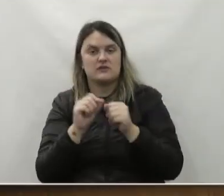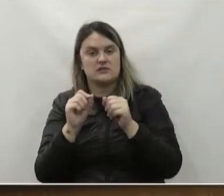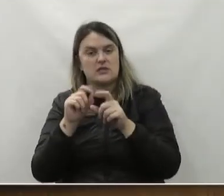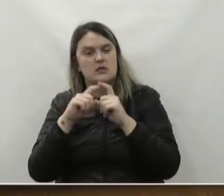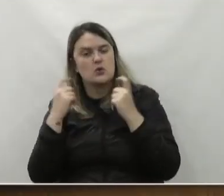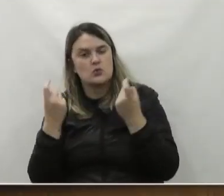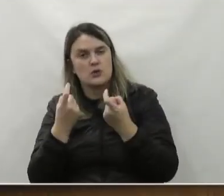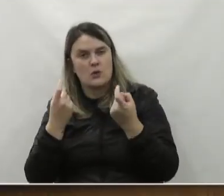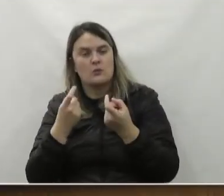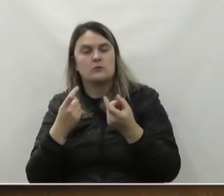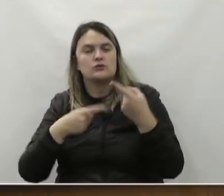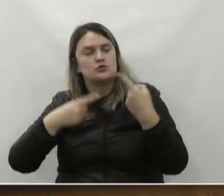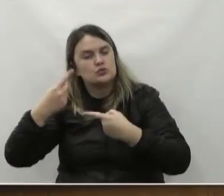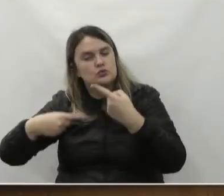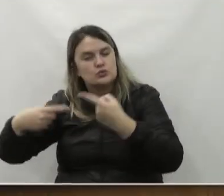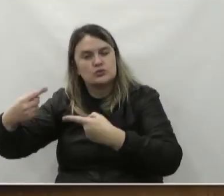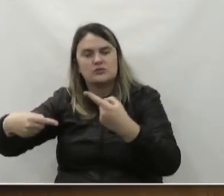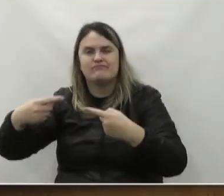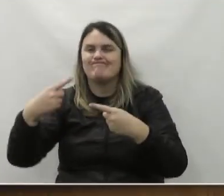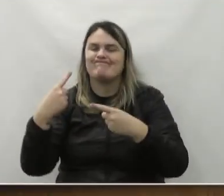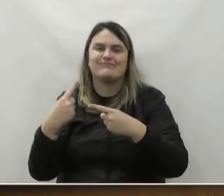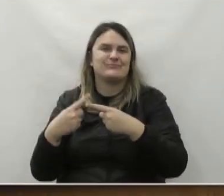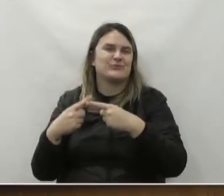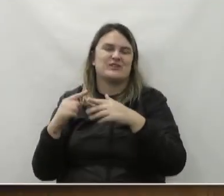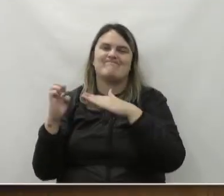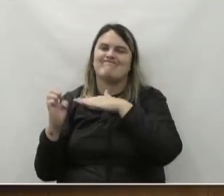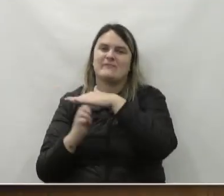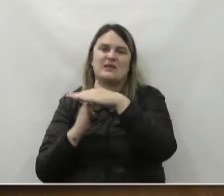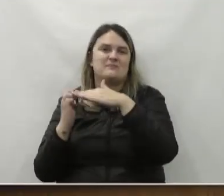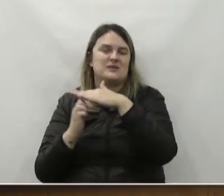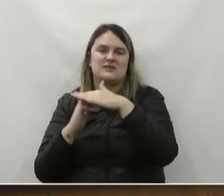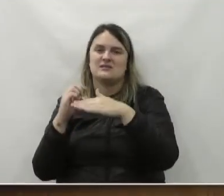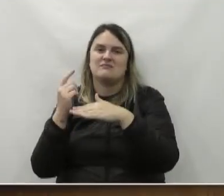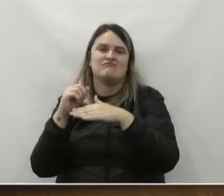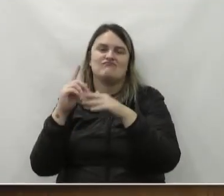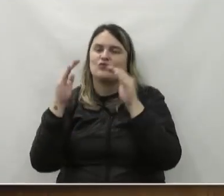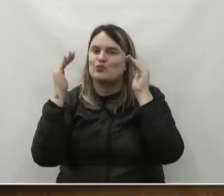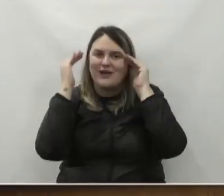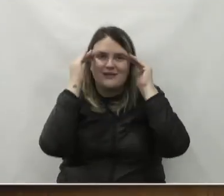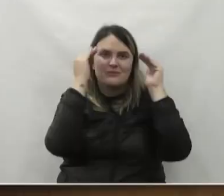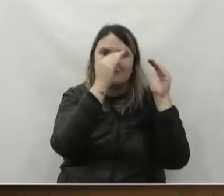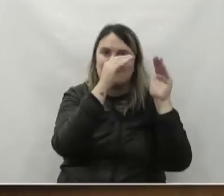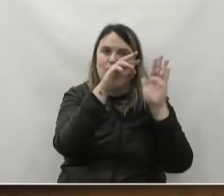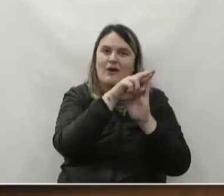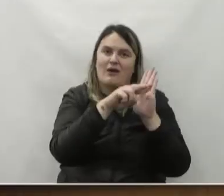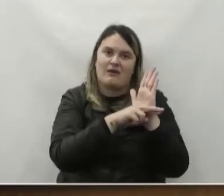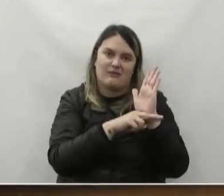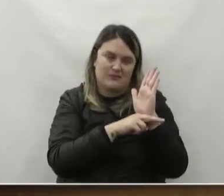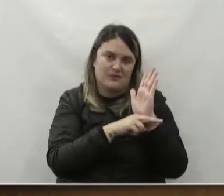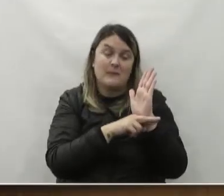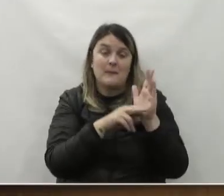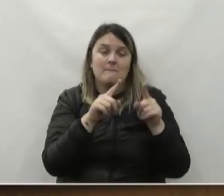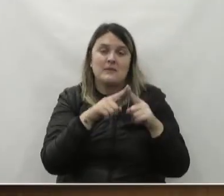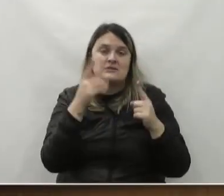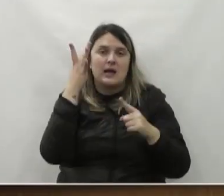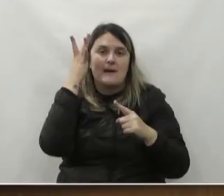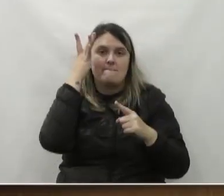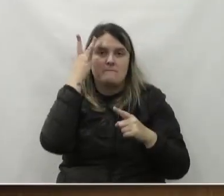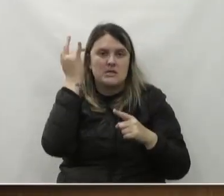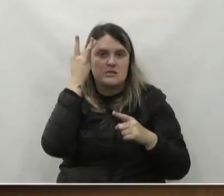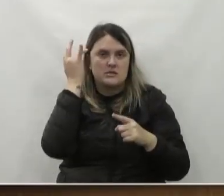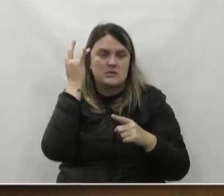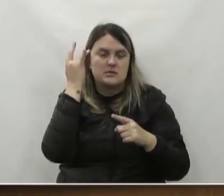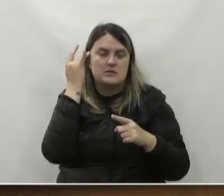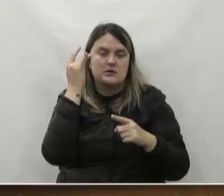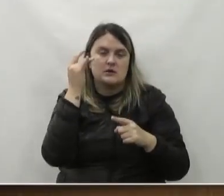que realmente a empresa não está cumprindo o seu dever, mas amanhã não está cumprindo a